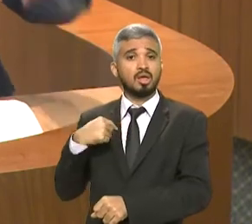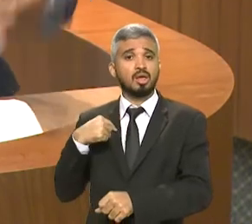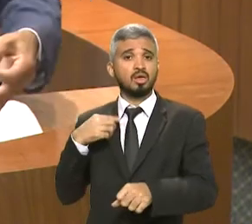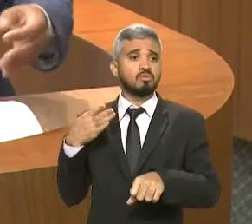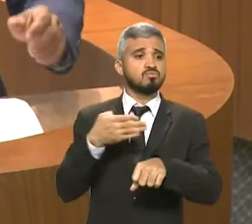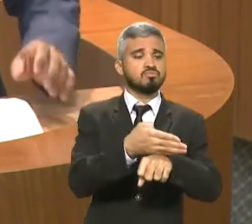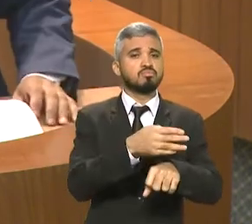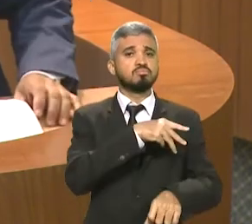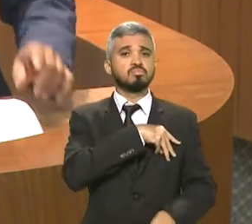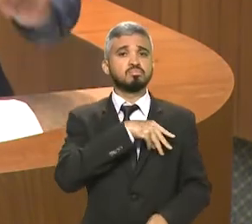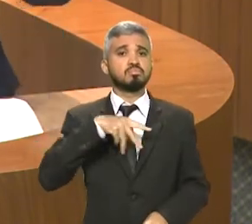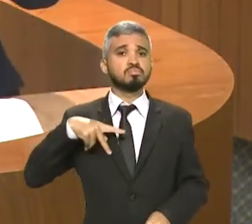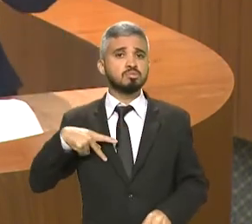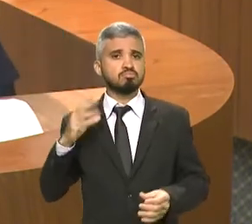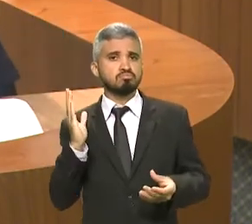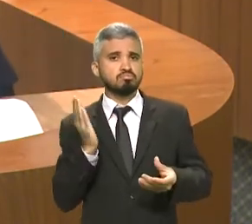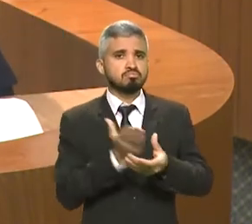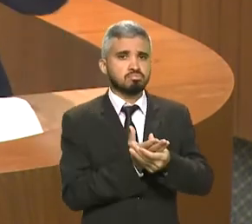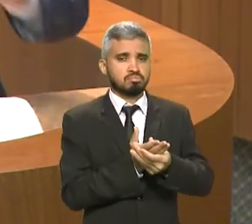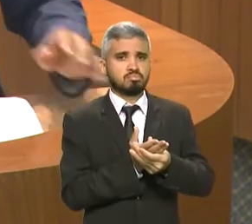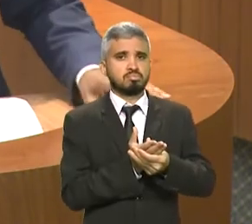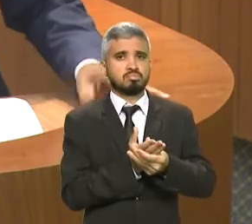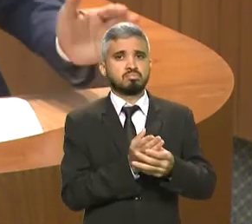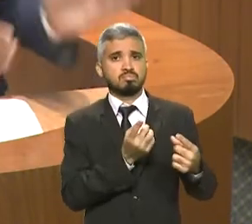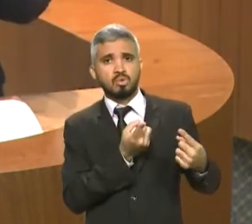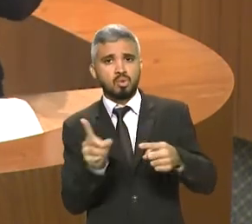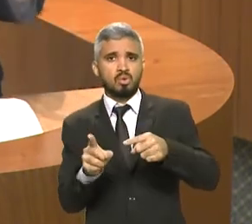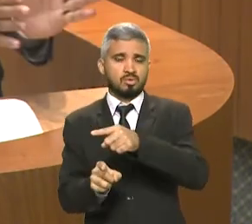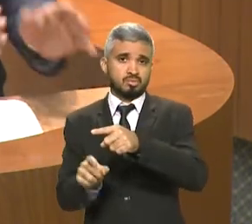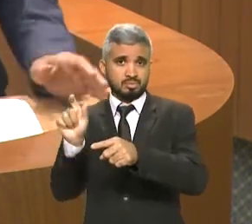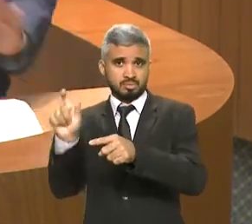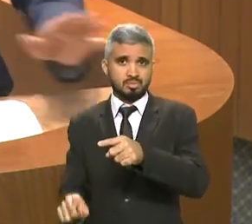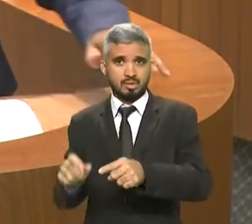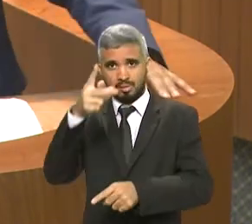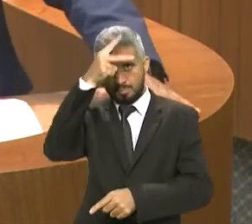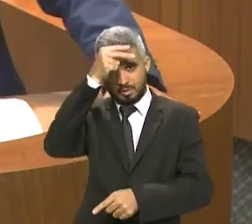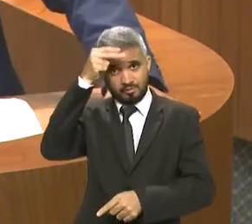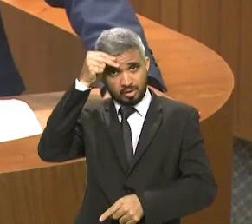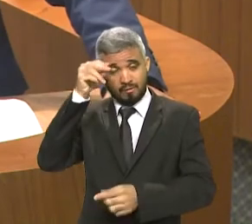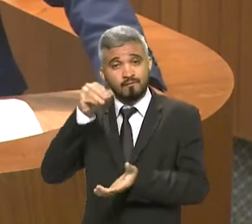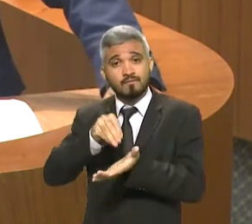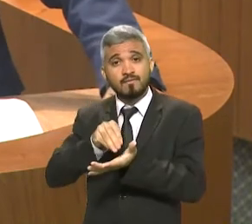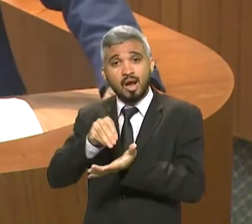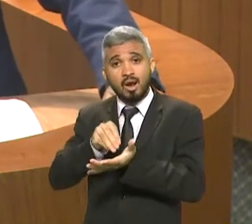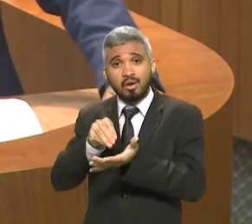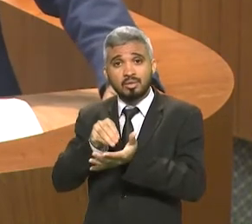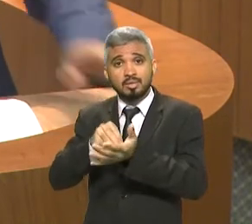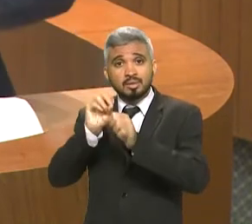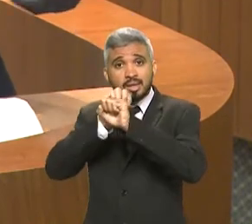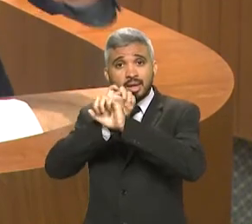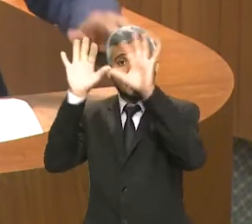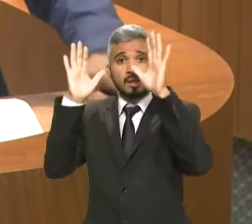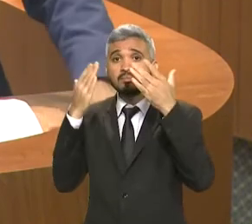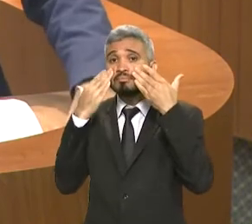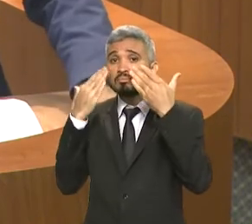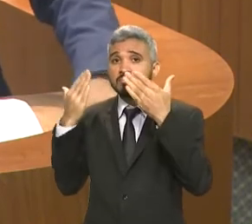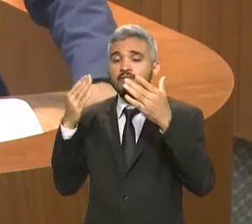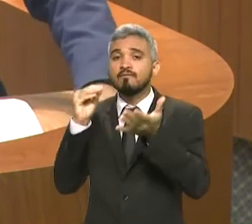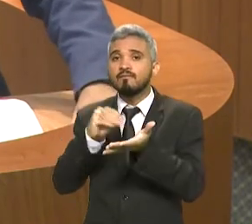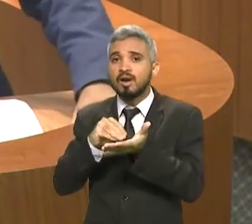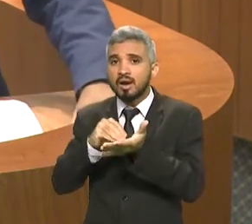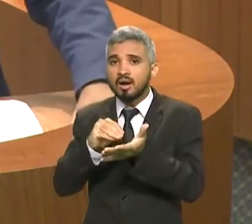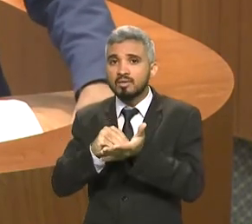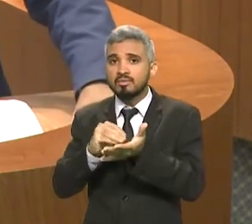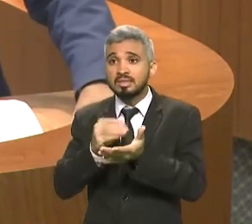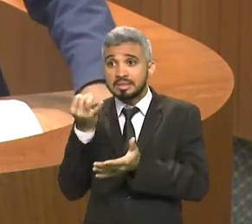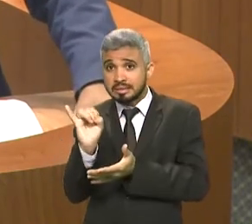ajuizar a ação civil pública de improbidade administrativa por falta de transparência de documento. E esse documento vai chegar às minhas mãos, por bem ou por mal. É